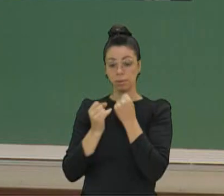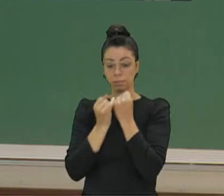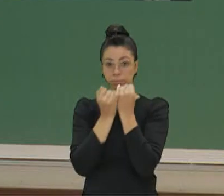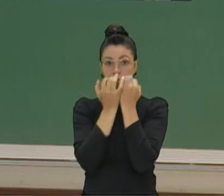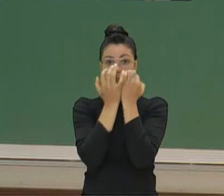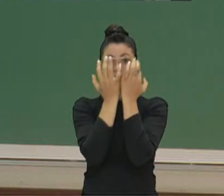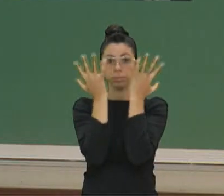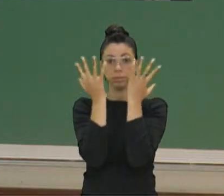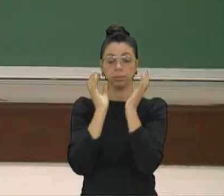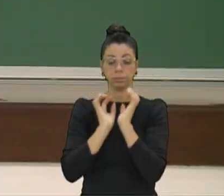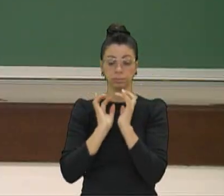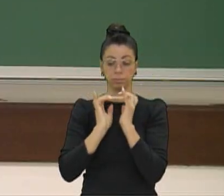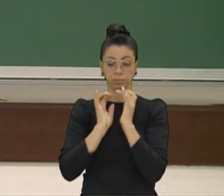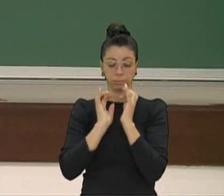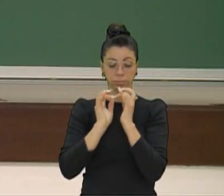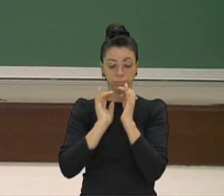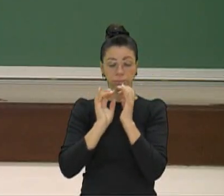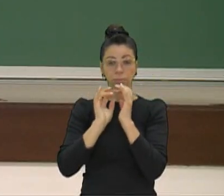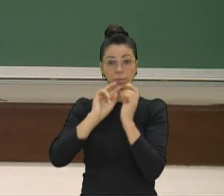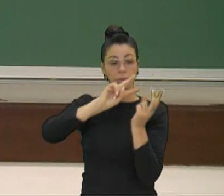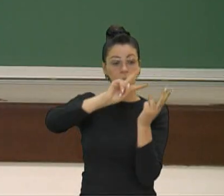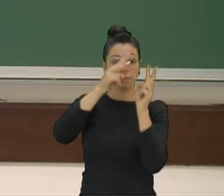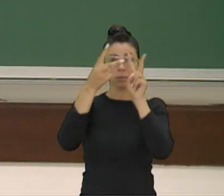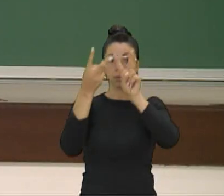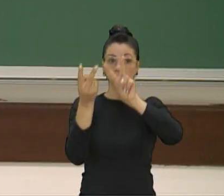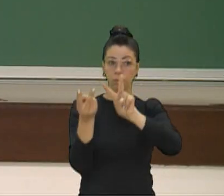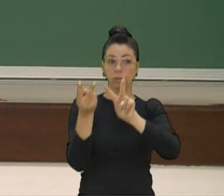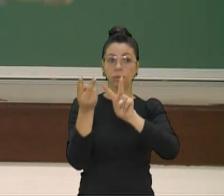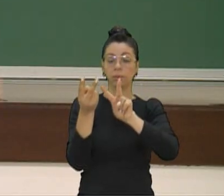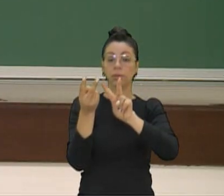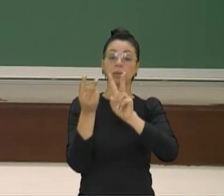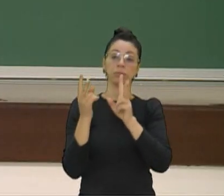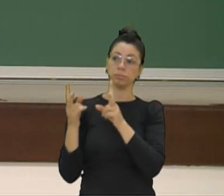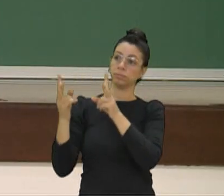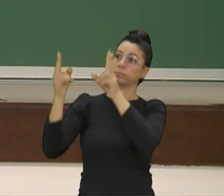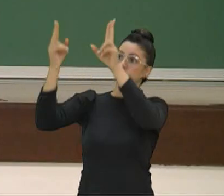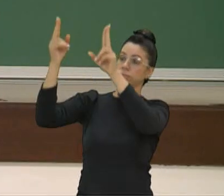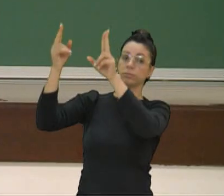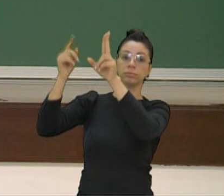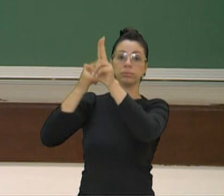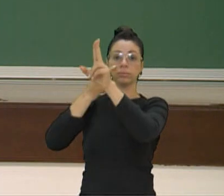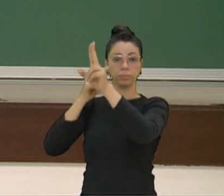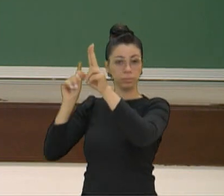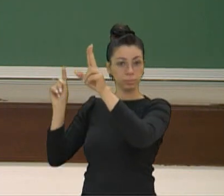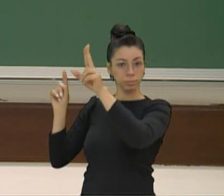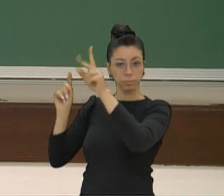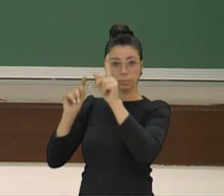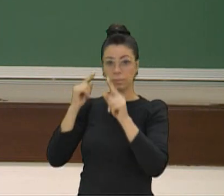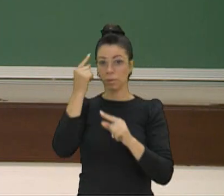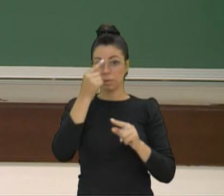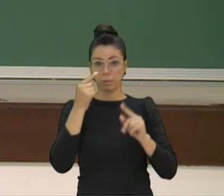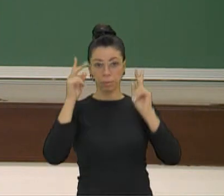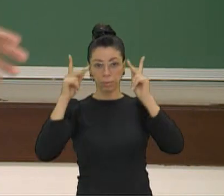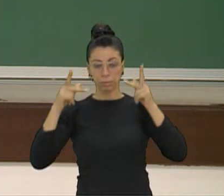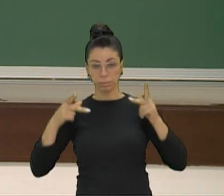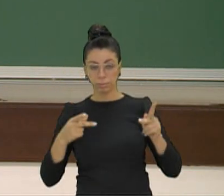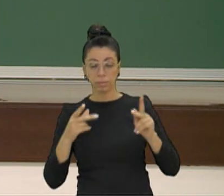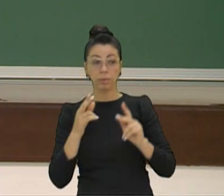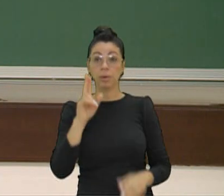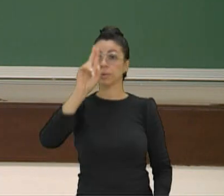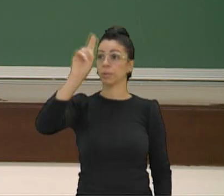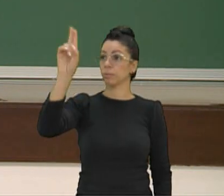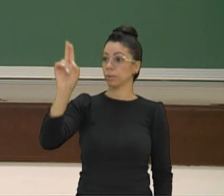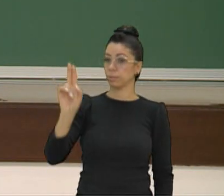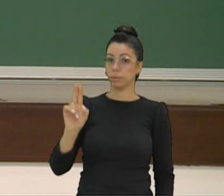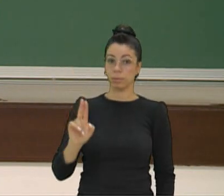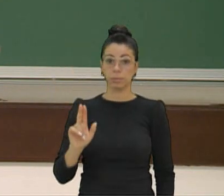o nosso cérebro. Novamente eu trago aqui um recorte de um olho humano e agora eu coloquei o nome de